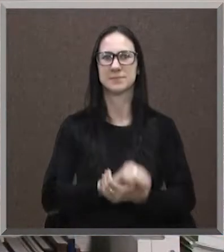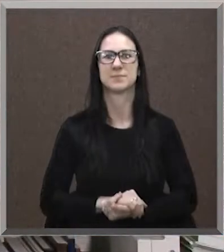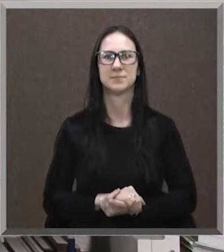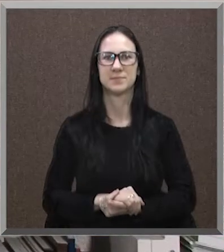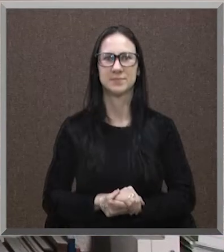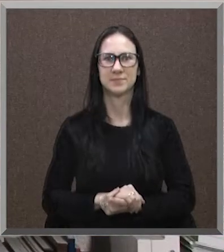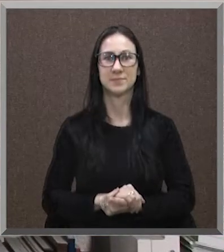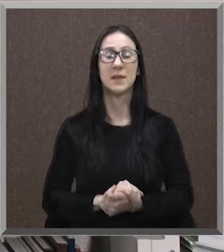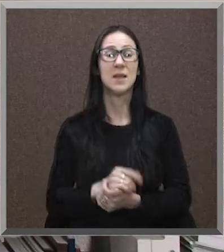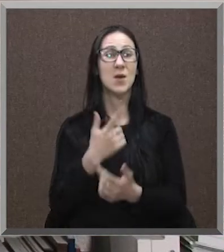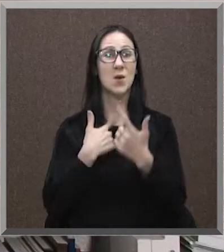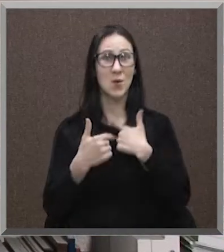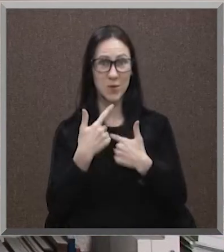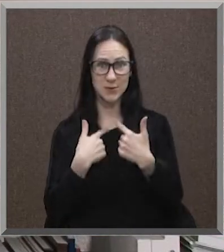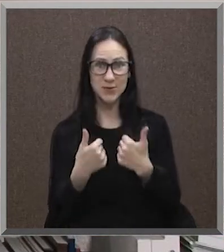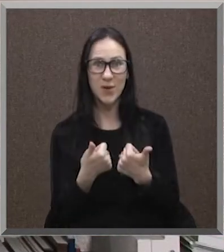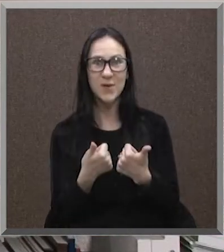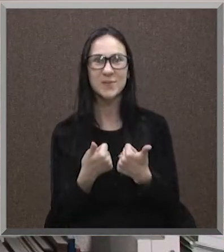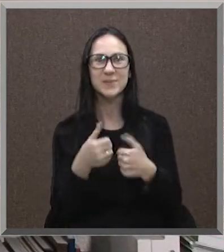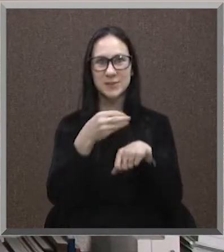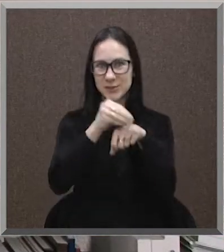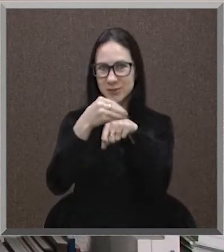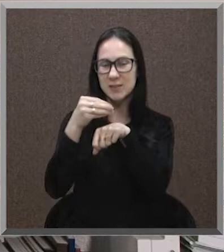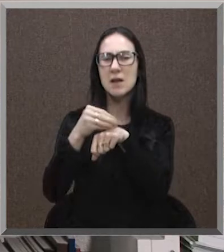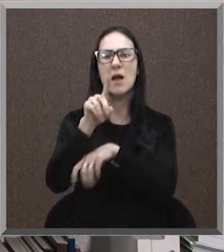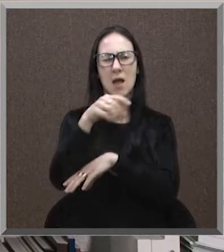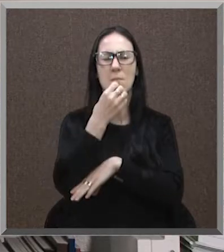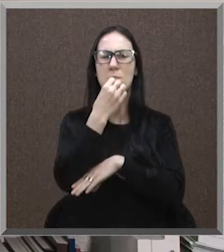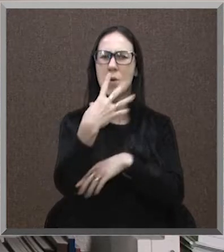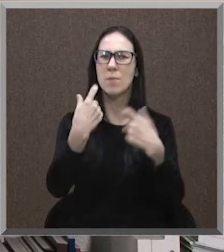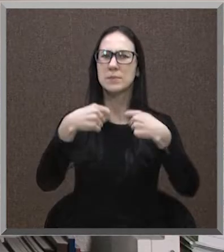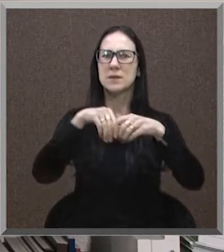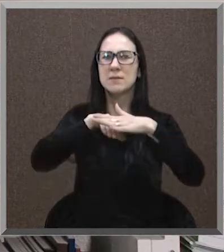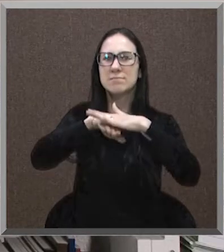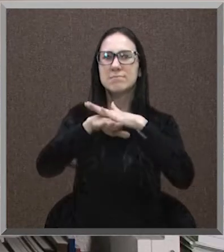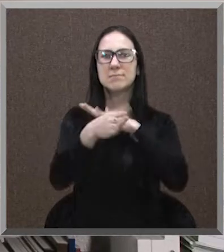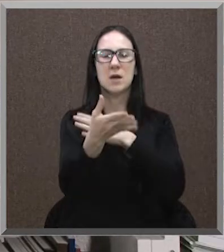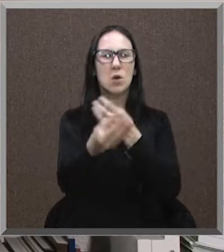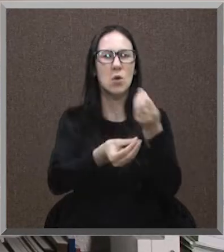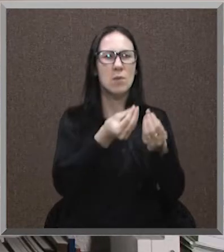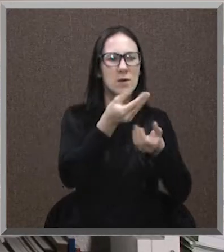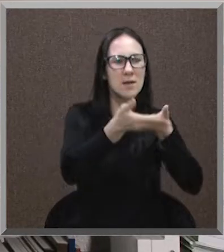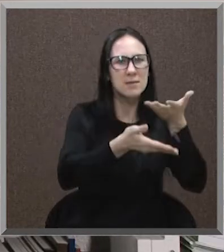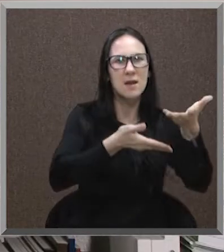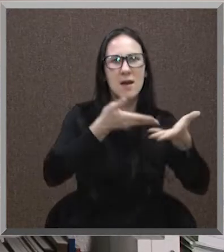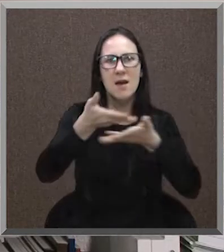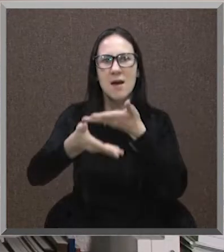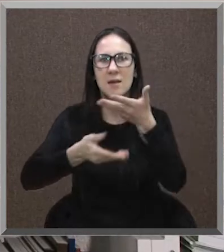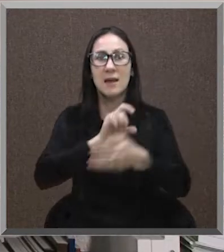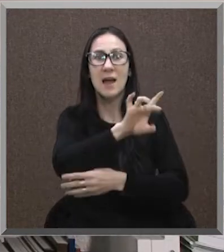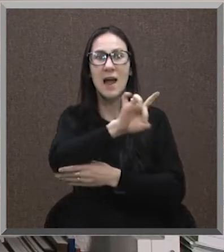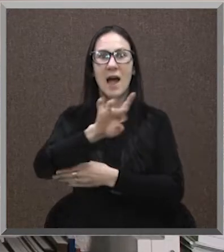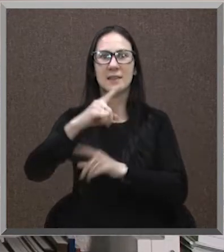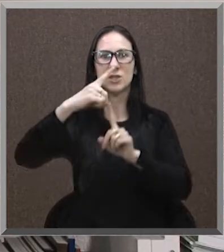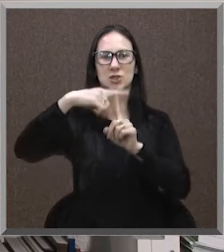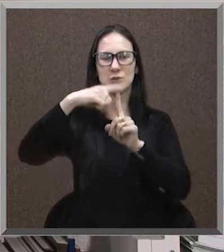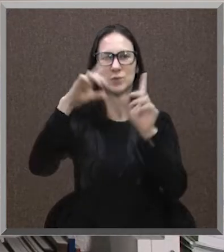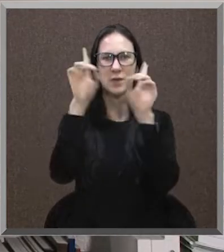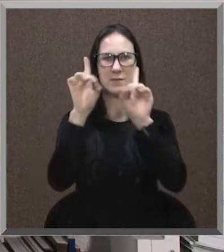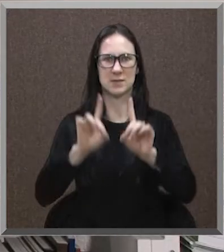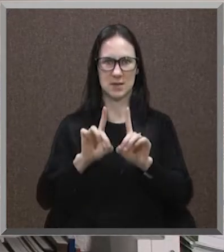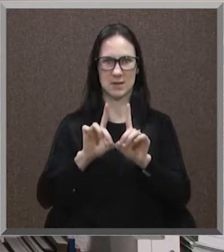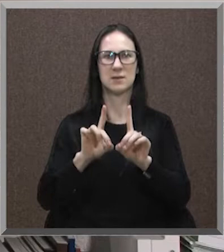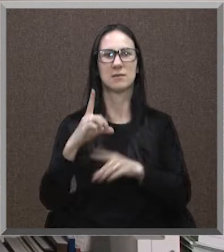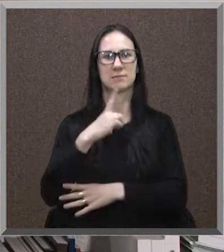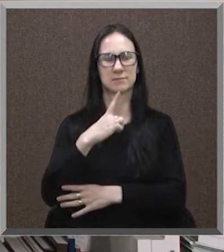aí, curtiu as sugestões? Muito bom a gente se adaptar e saber agir com cada tipo de deficiência nas diferentes situações.